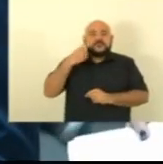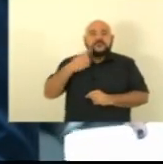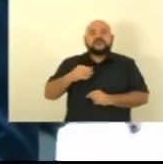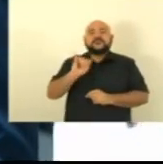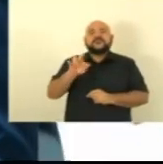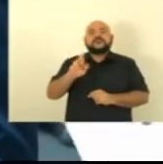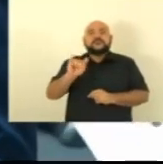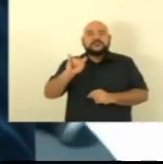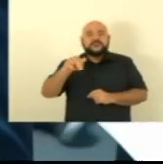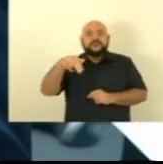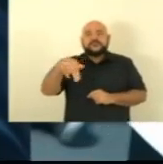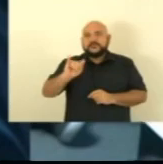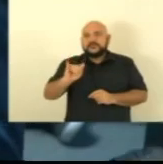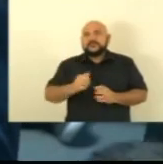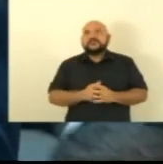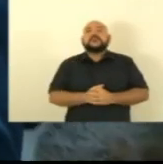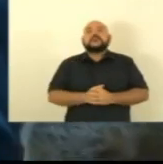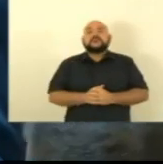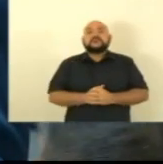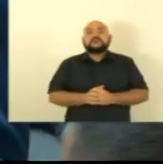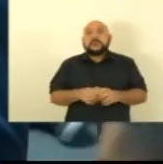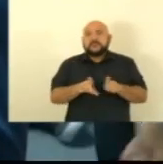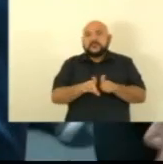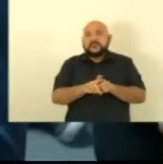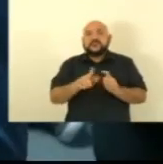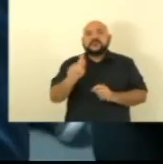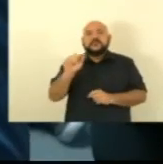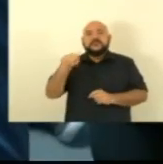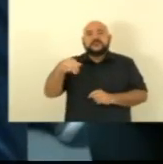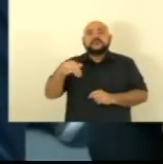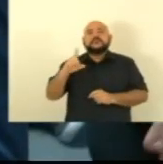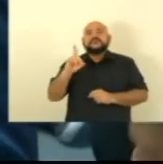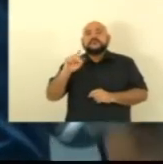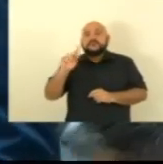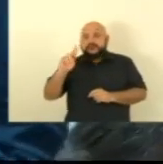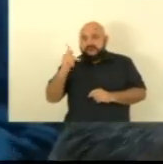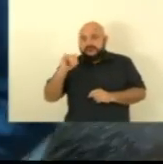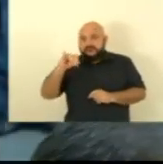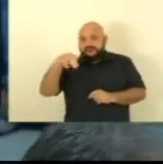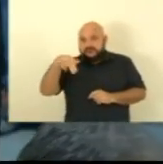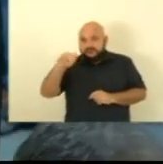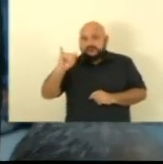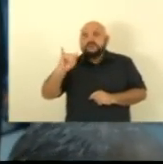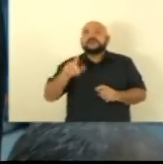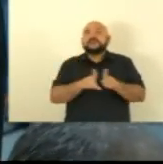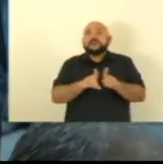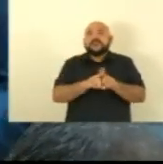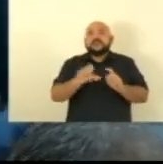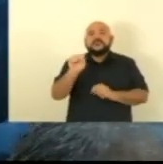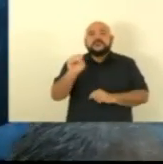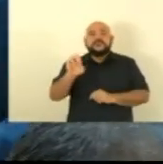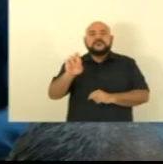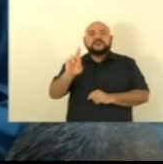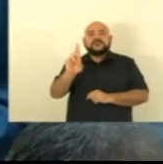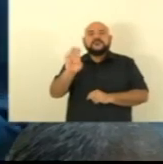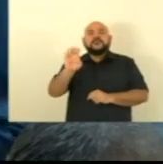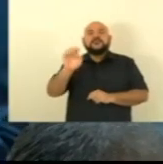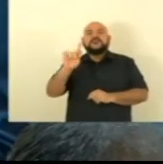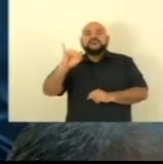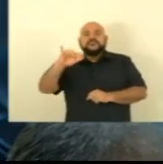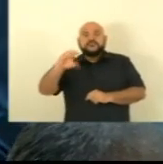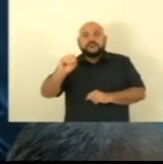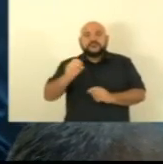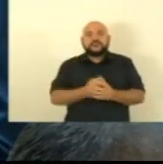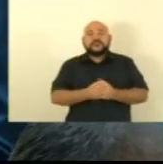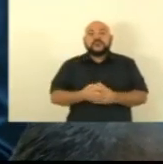Gandini. Deputado Gandini com o relator, deputado Sérgio Meneghelli. Sérgio Meneghelli também com o relator, aprovado, 3